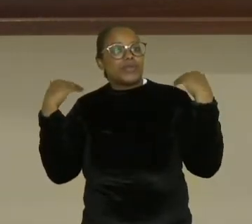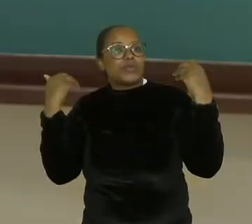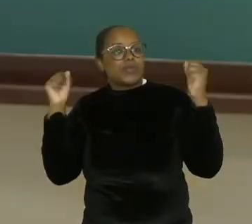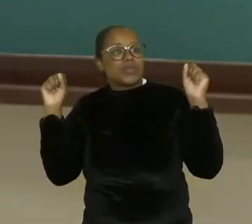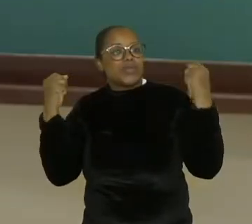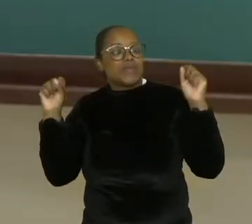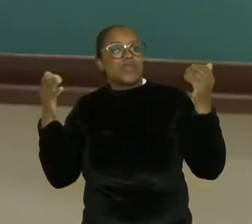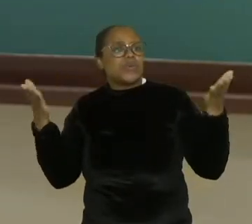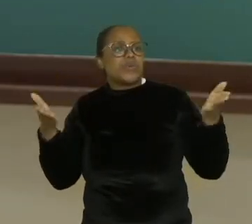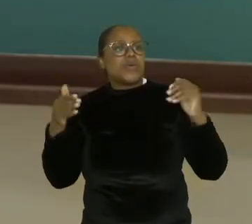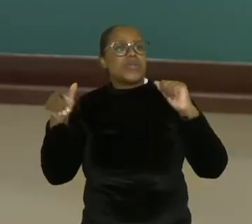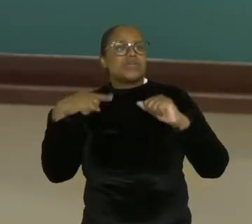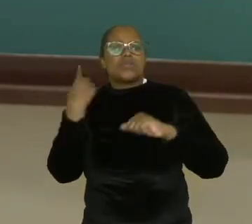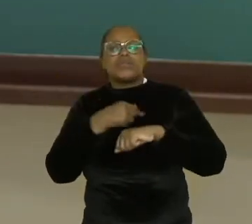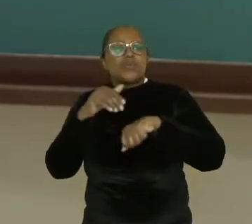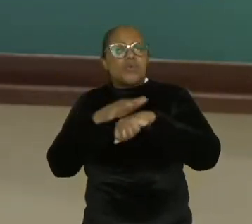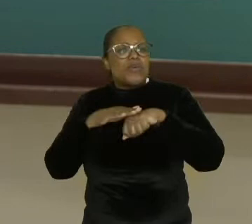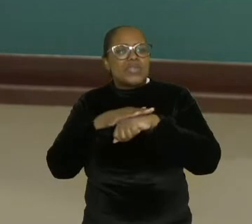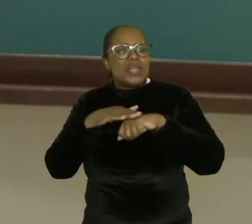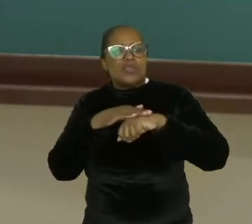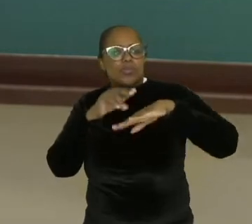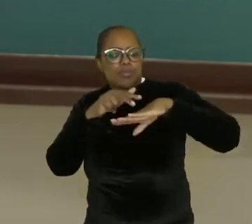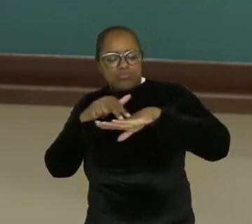um pouquinho sobre o surf.